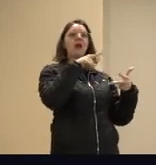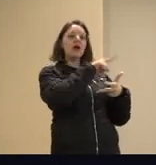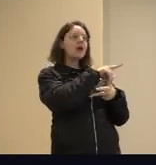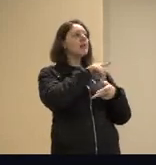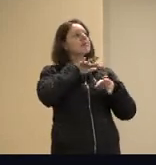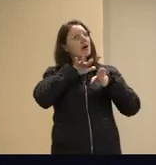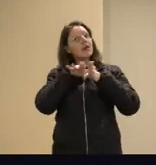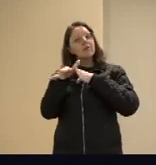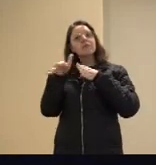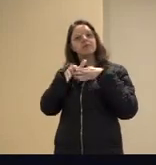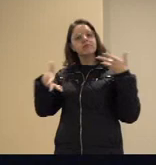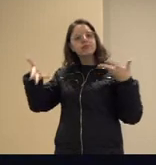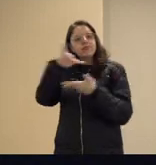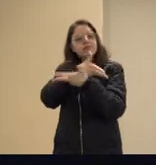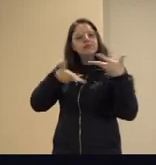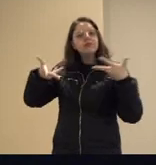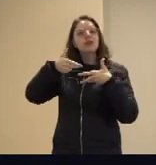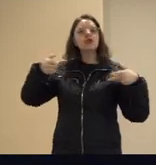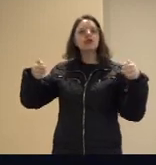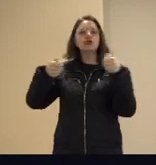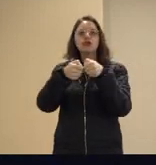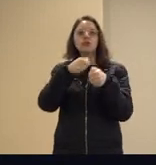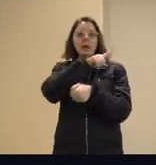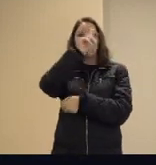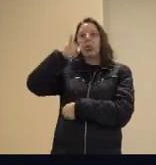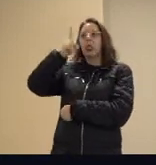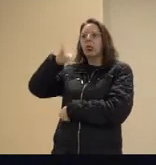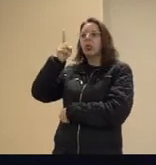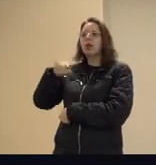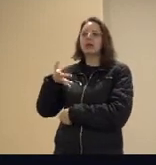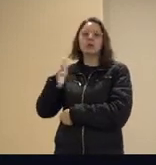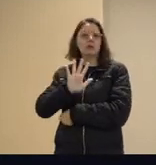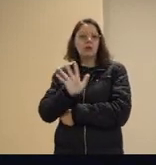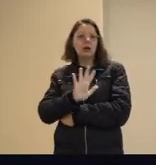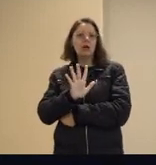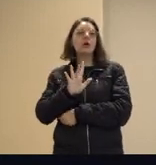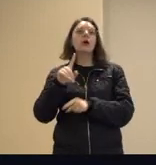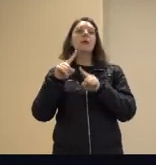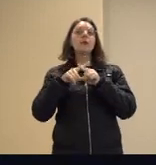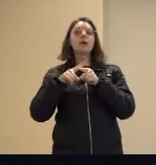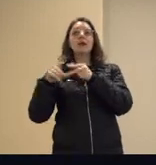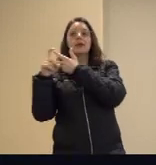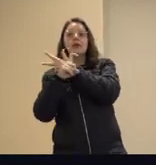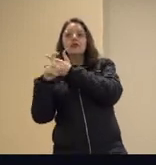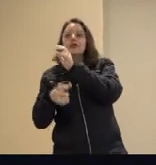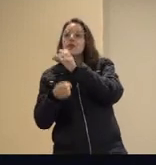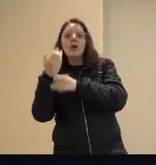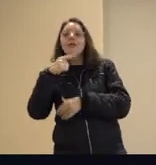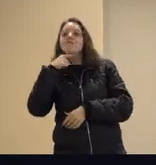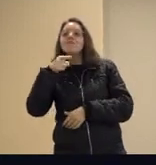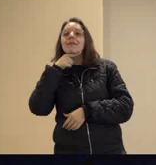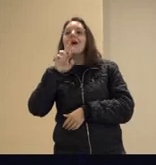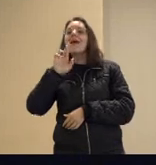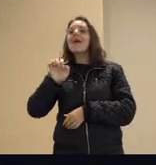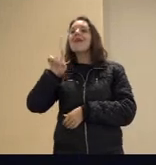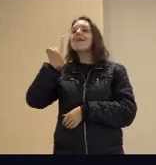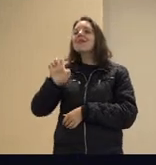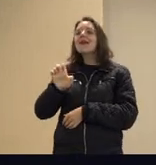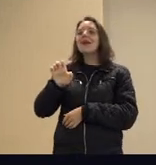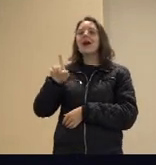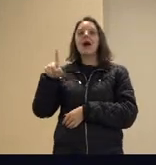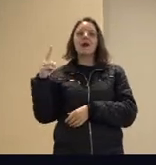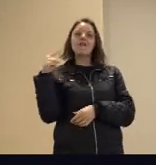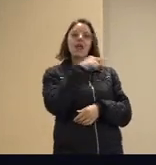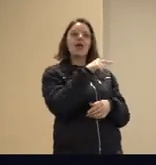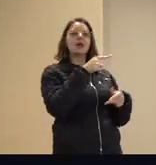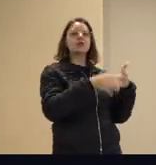fazer delinear aquela proteção, criar aquela rede de proteção, e aí vai cair lá na mão.